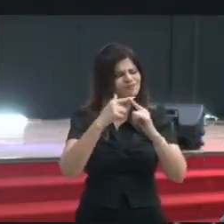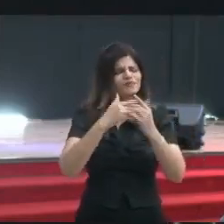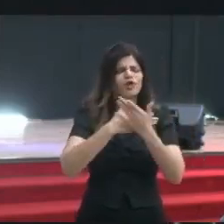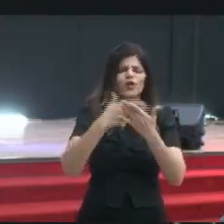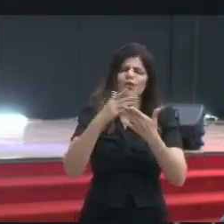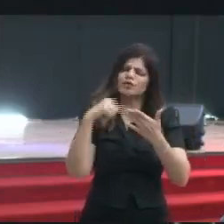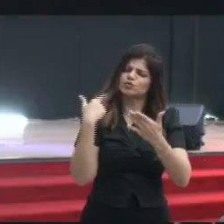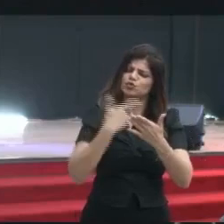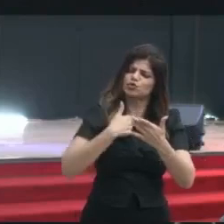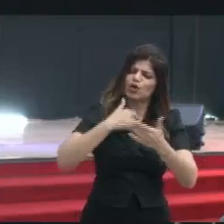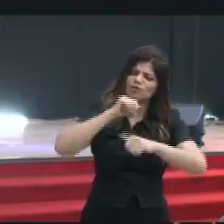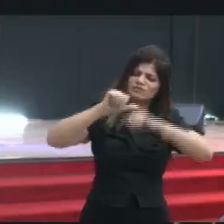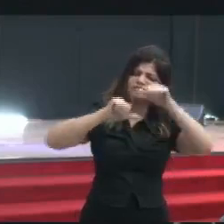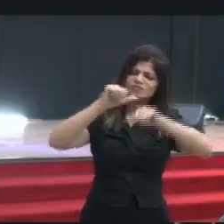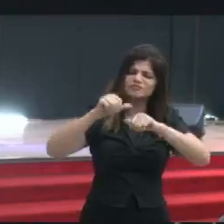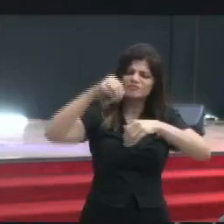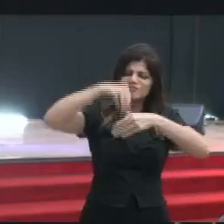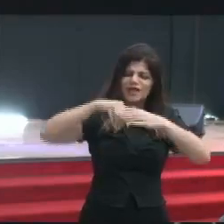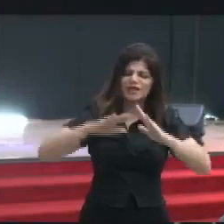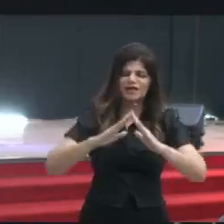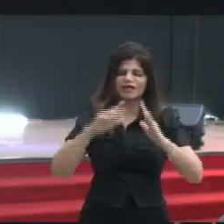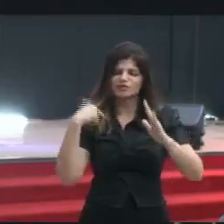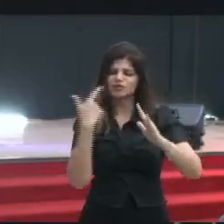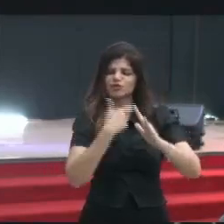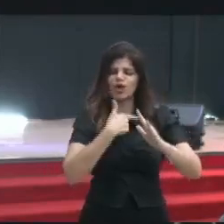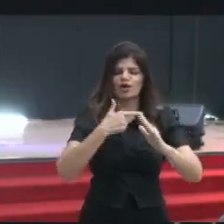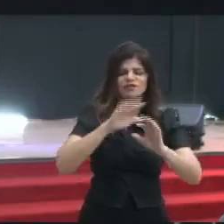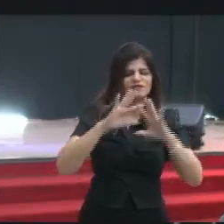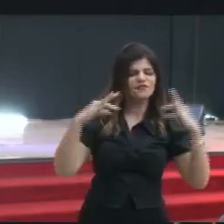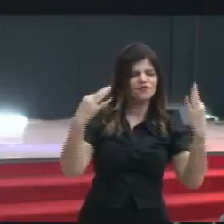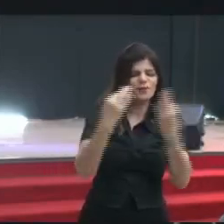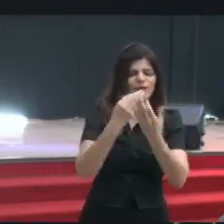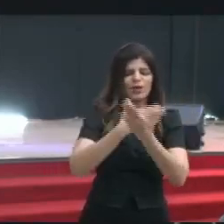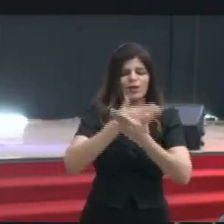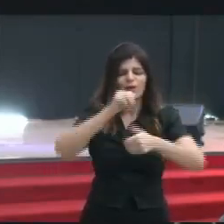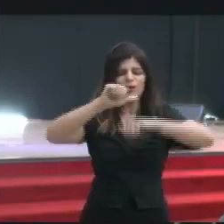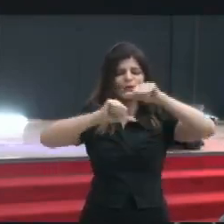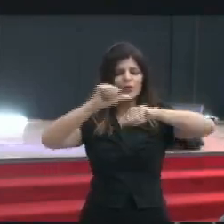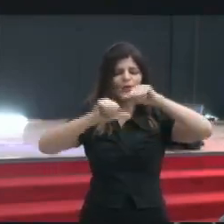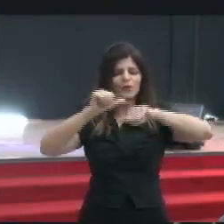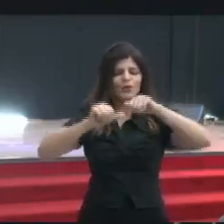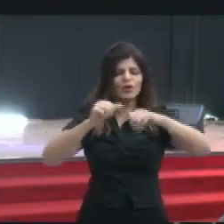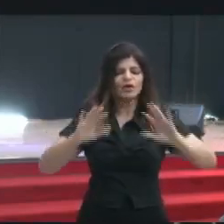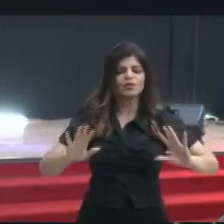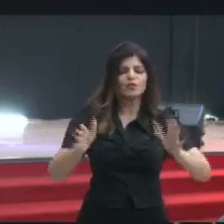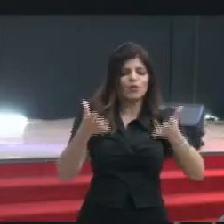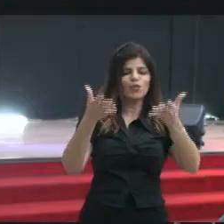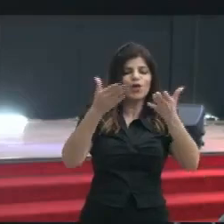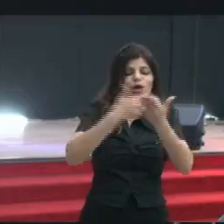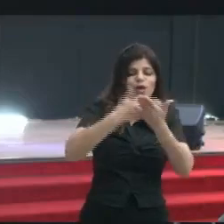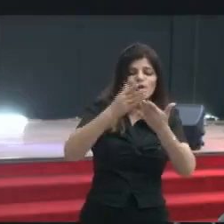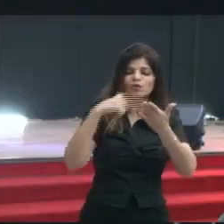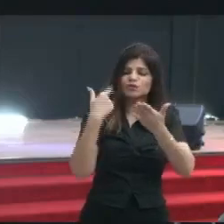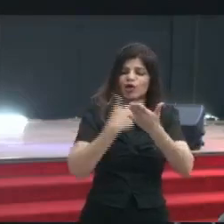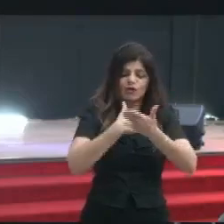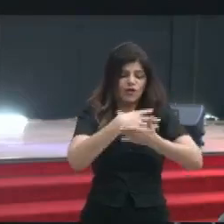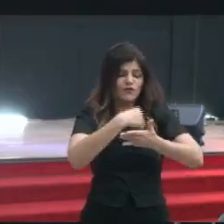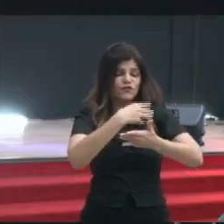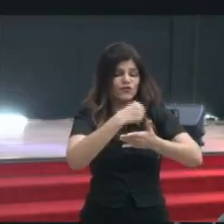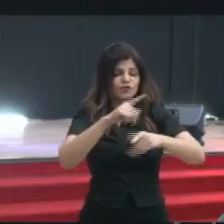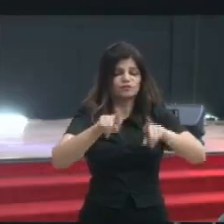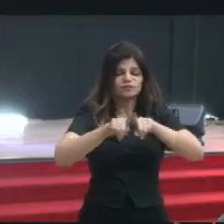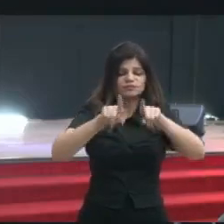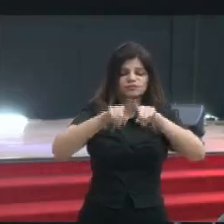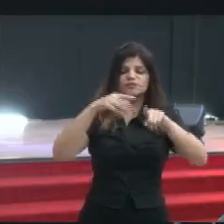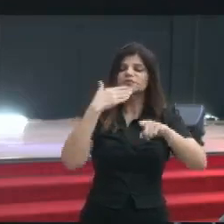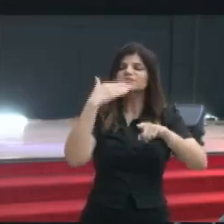nossa casa, que o avivamento comece nas nossas famílias, que o avivamento comece na vida dos nossos filhos. Eu quero